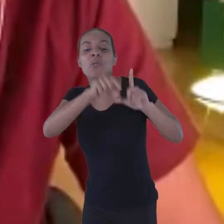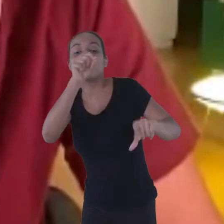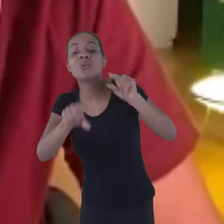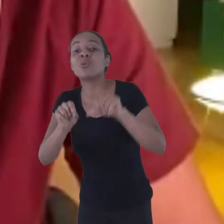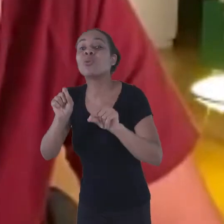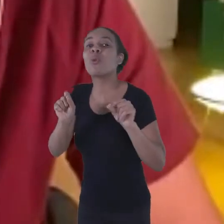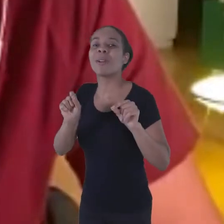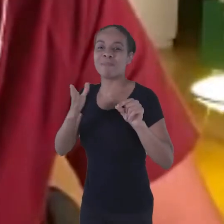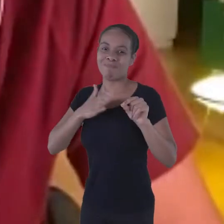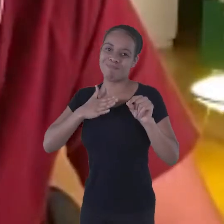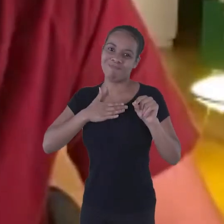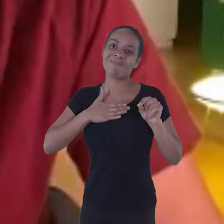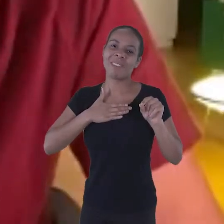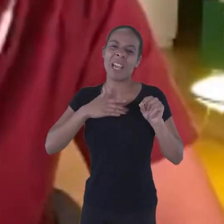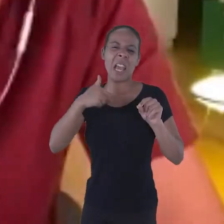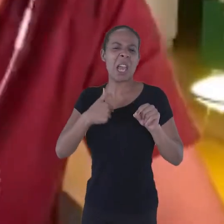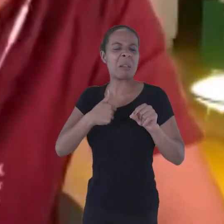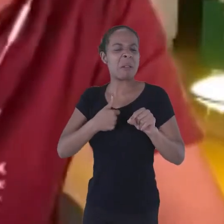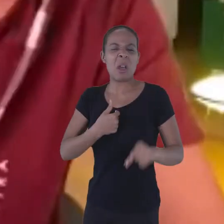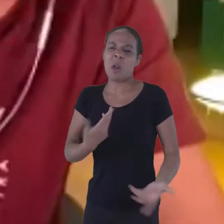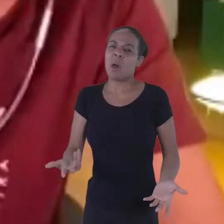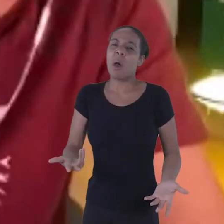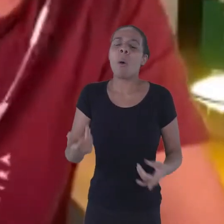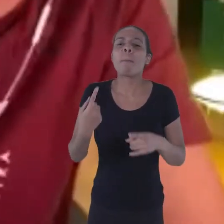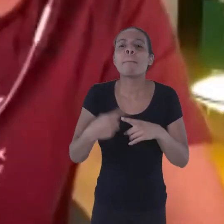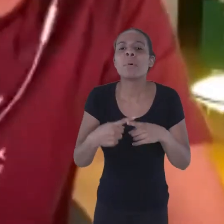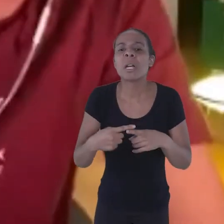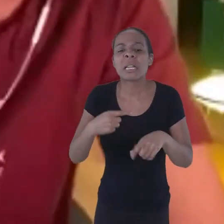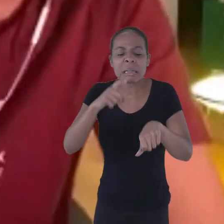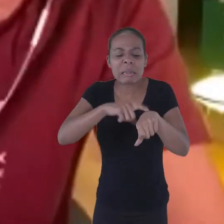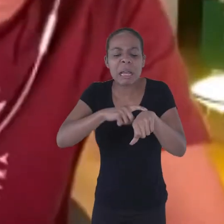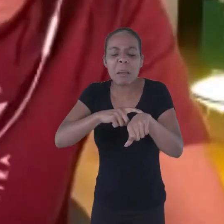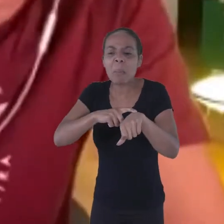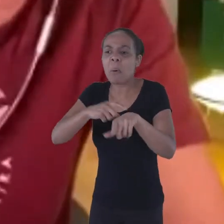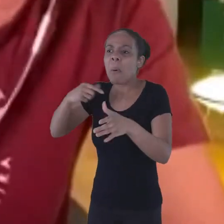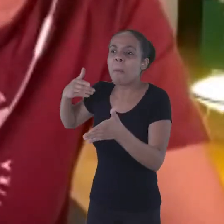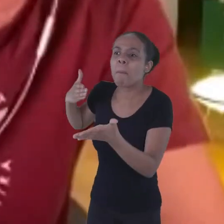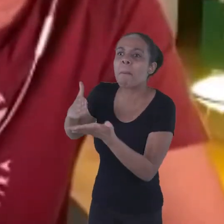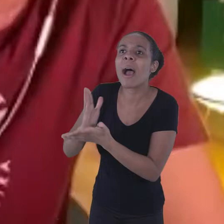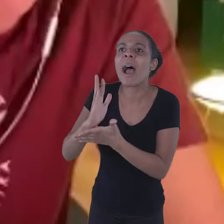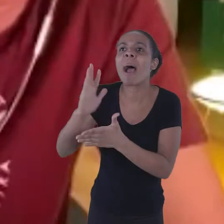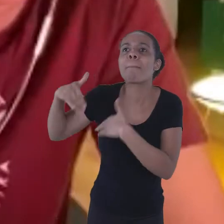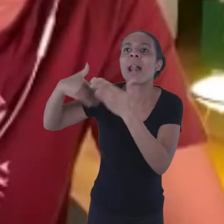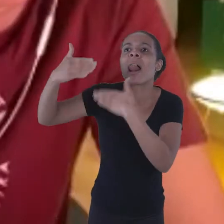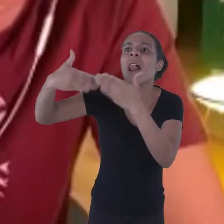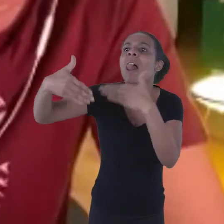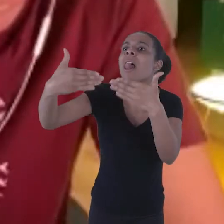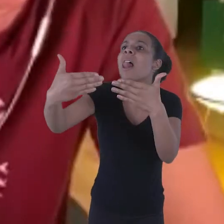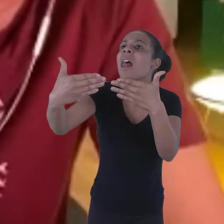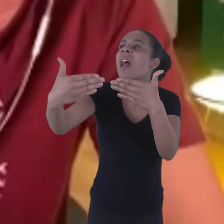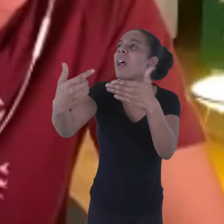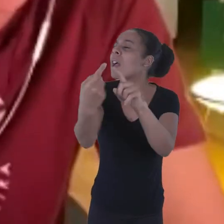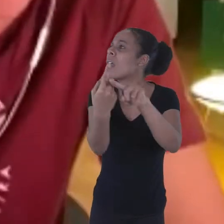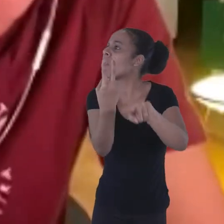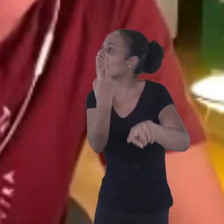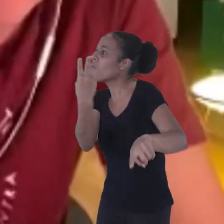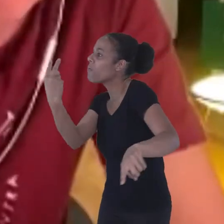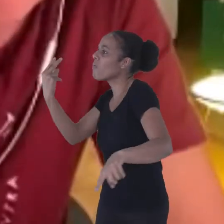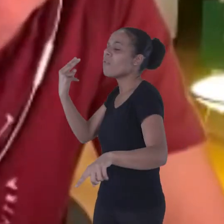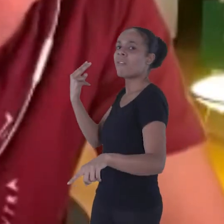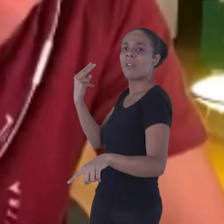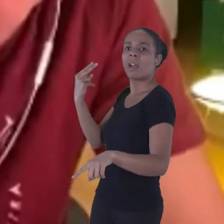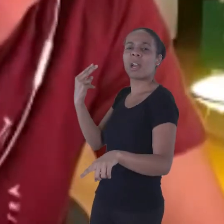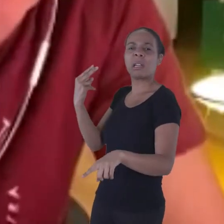sacanagem ter que esperar o tempo passar para poder olhar para trás. Isso só produz mágoas e arrependimentos. Seria